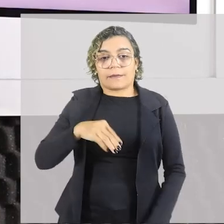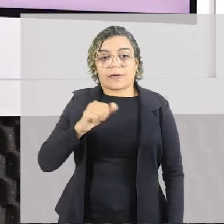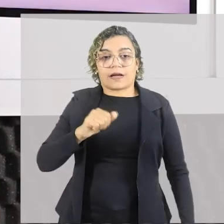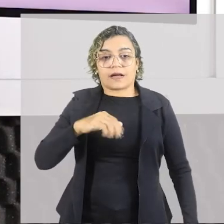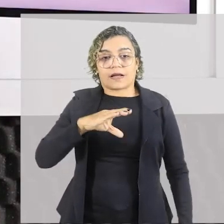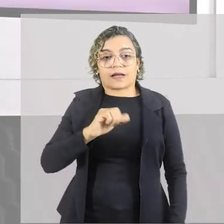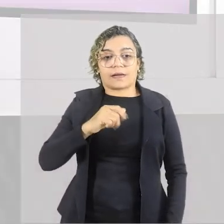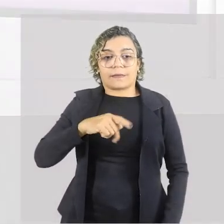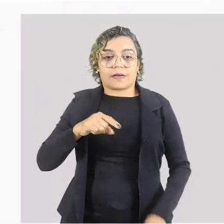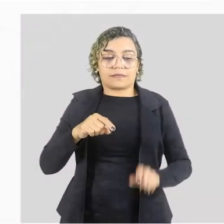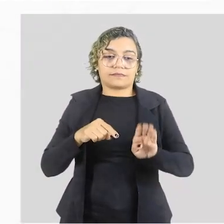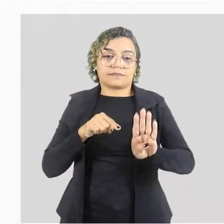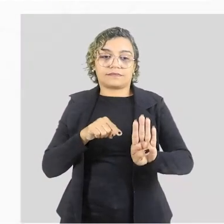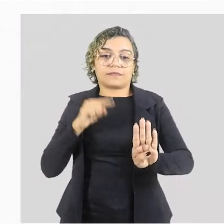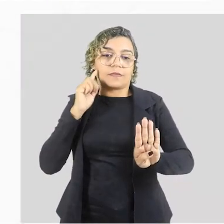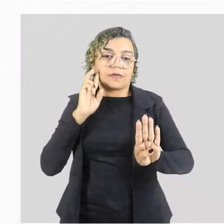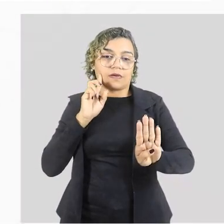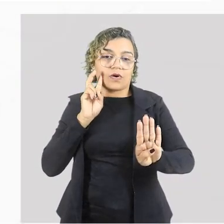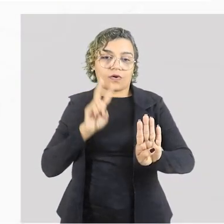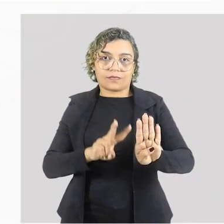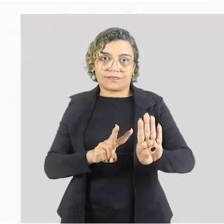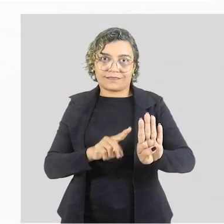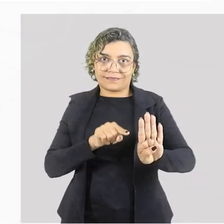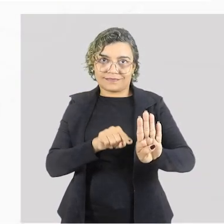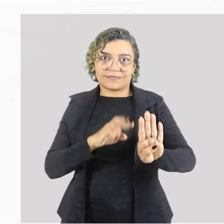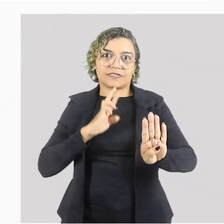Pronto, resposta à letra B. Bem facinho, né?